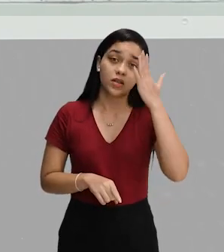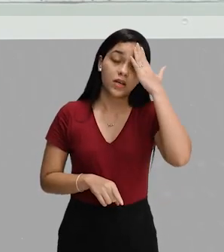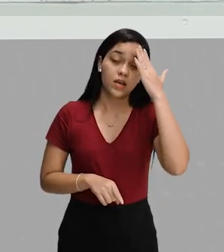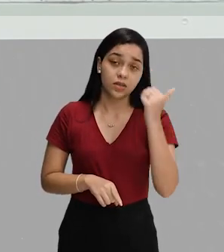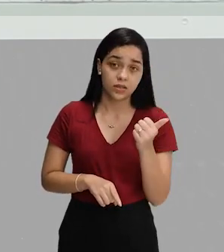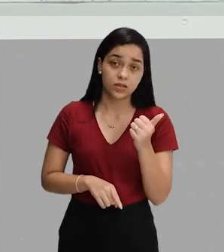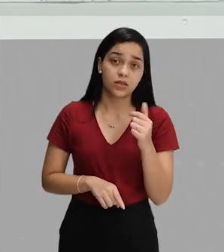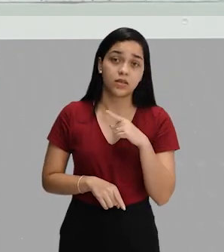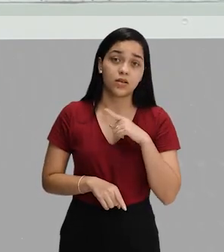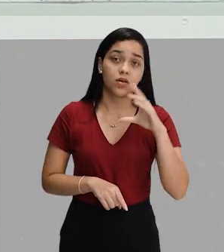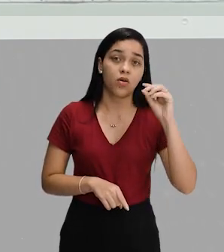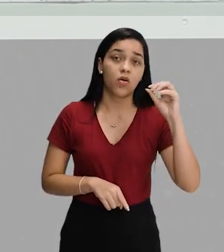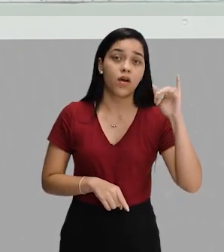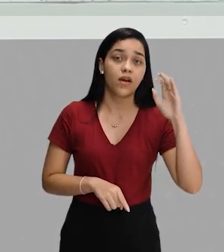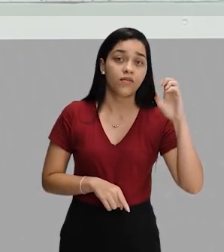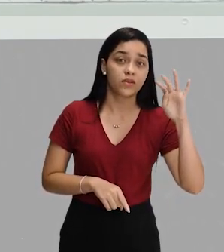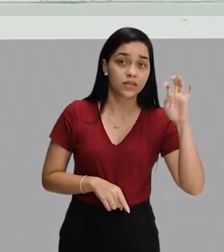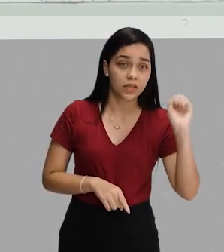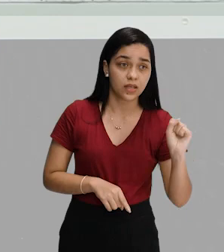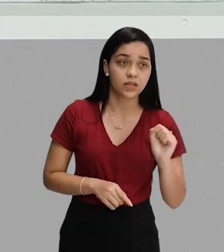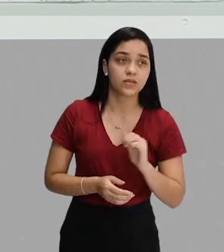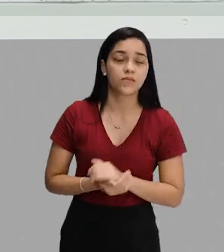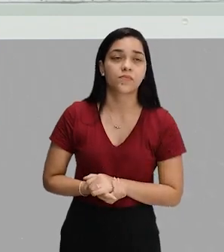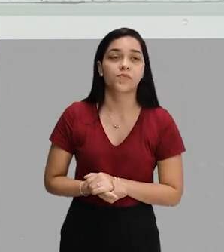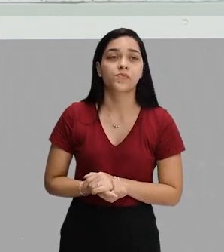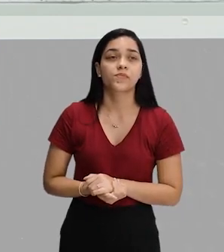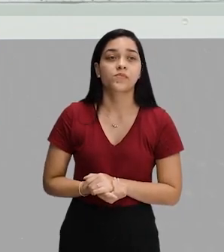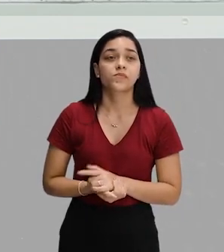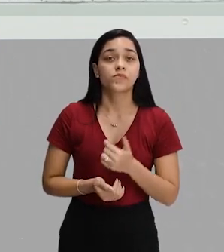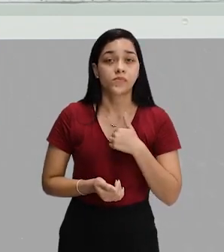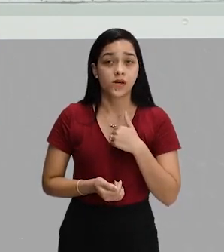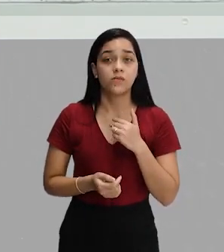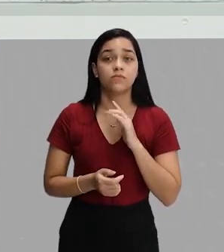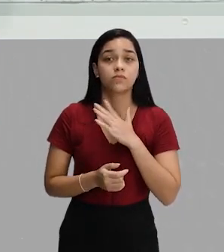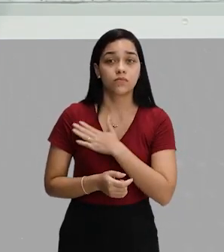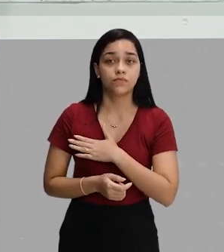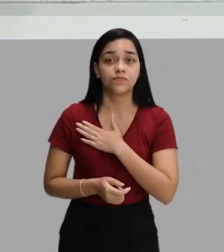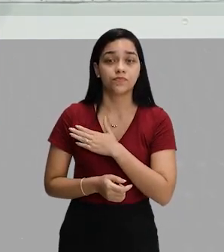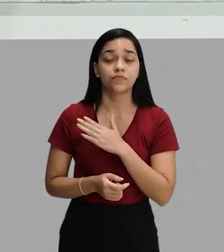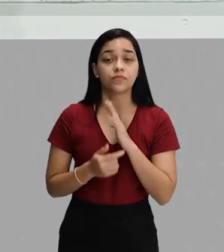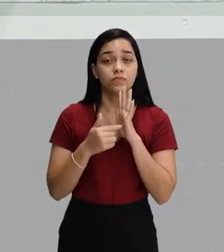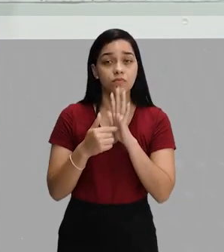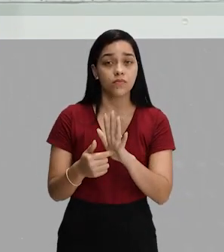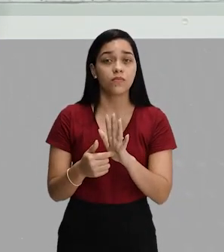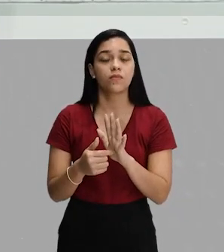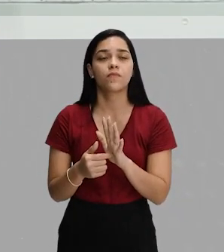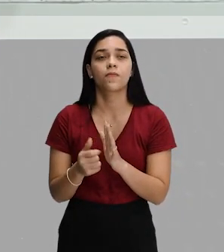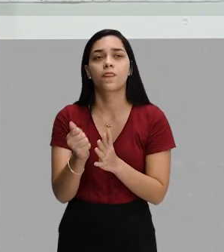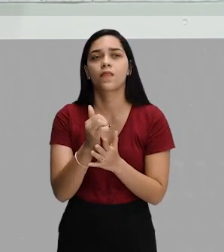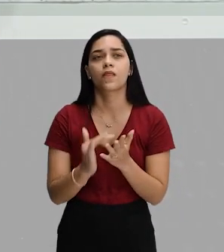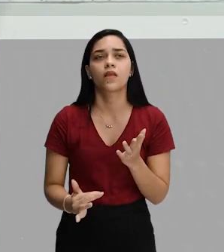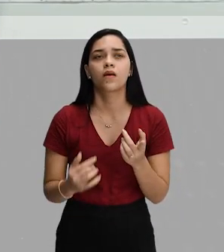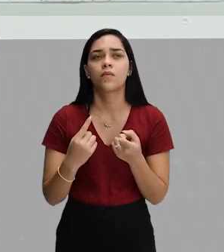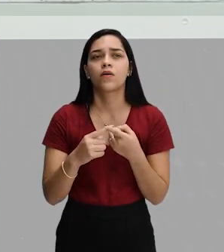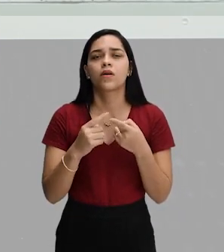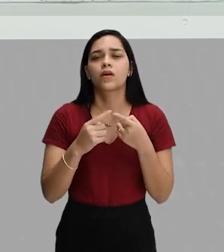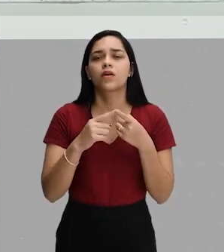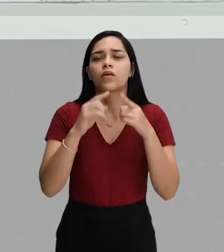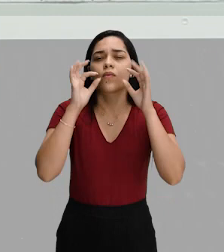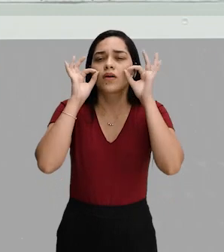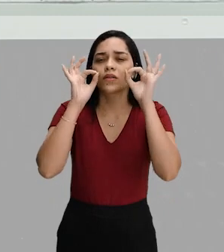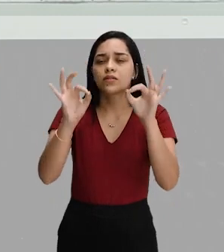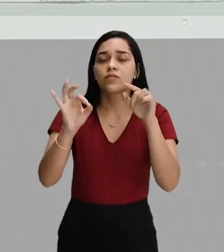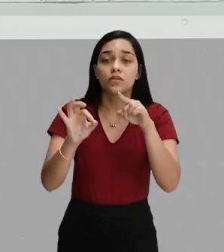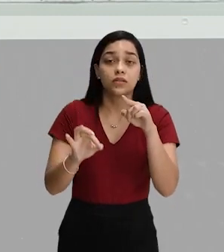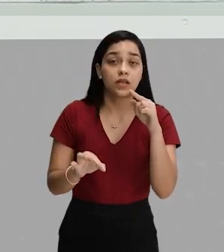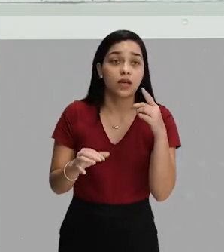seus coeficientes. E como sempre que eu gosto de colocar aqui uma atenção. Por que eu boto uma atenção? Para você